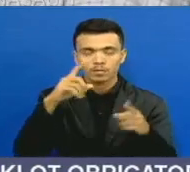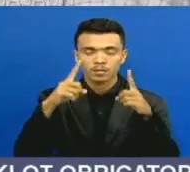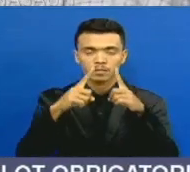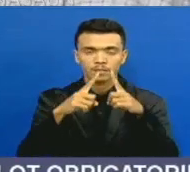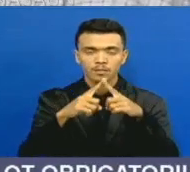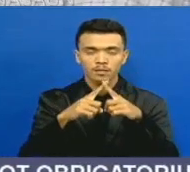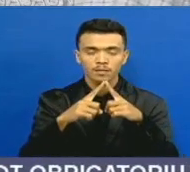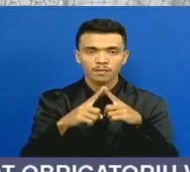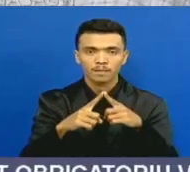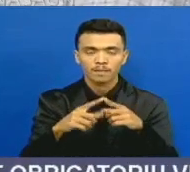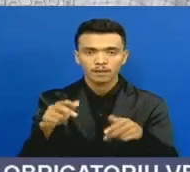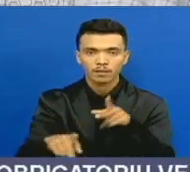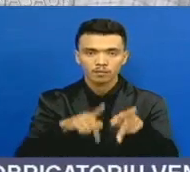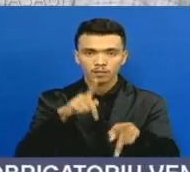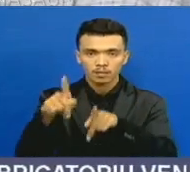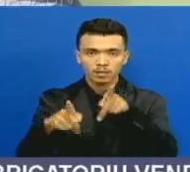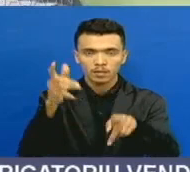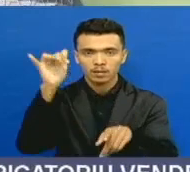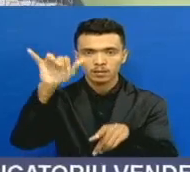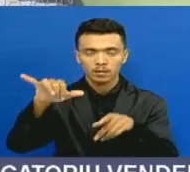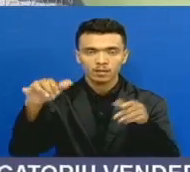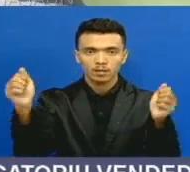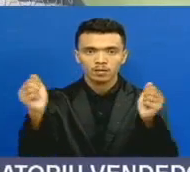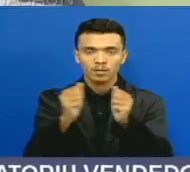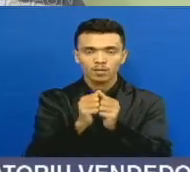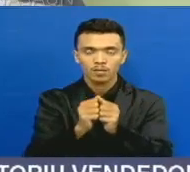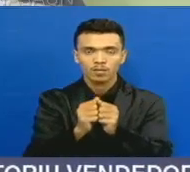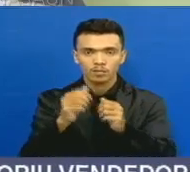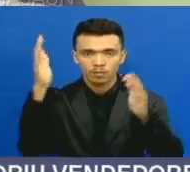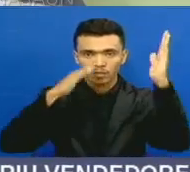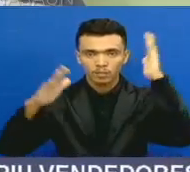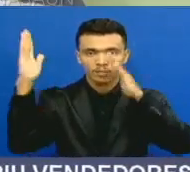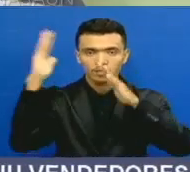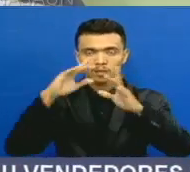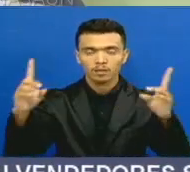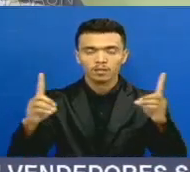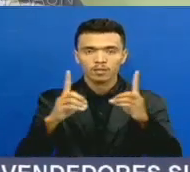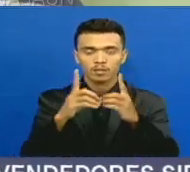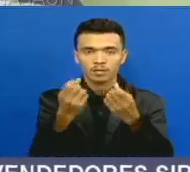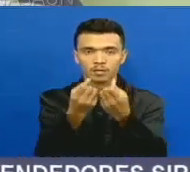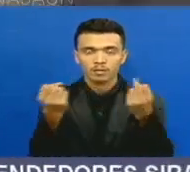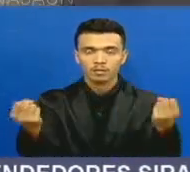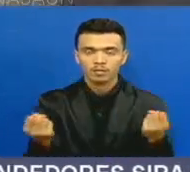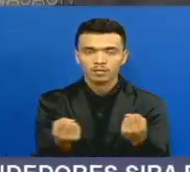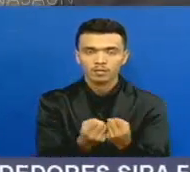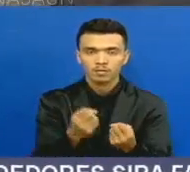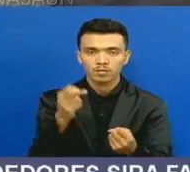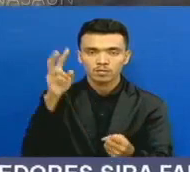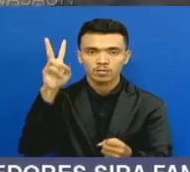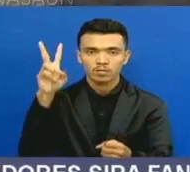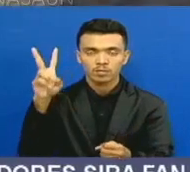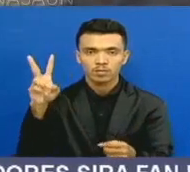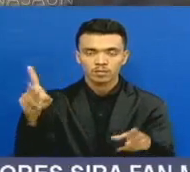exigência comunidade nian, relaciona o desentendimento que acontece entre suku ilheu, posto